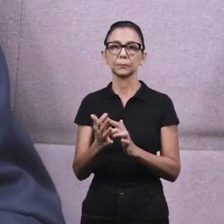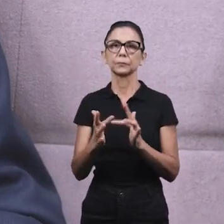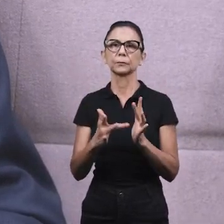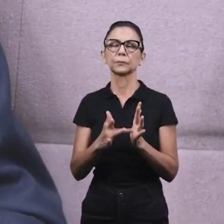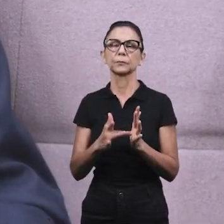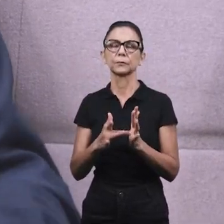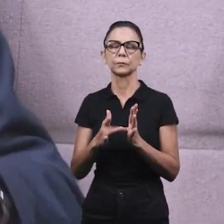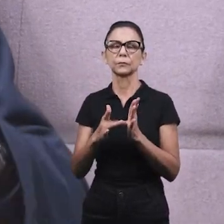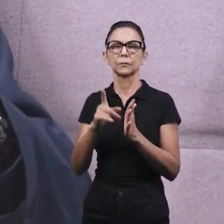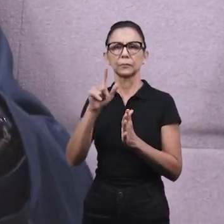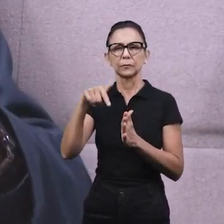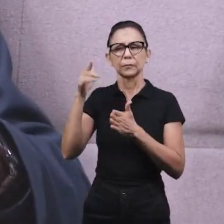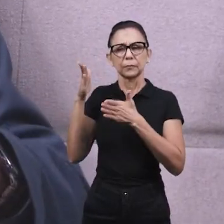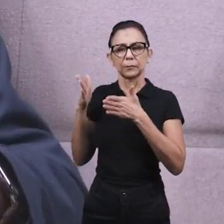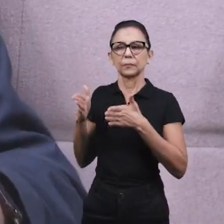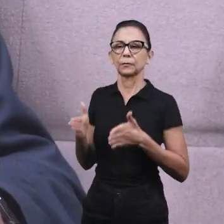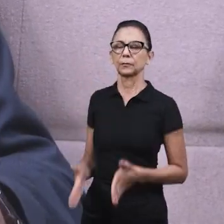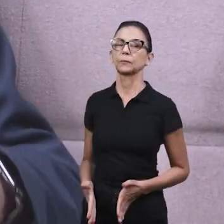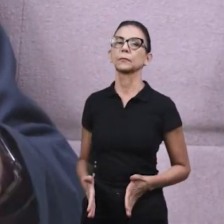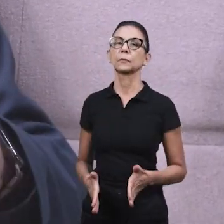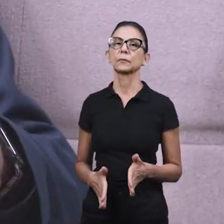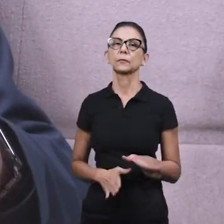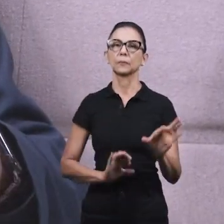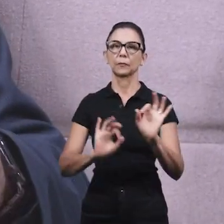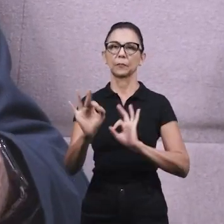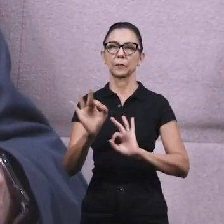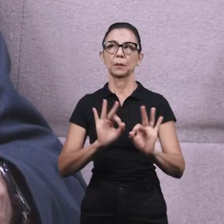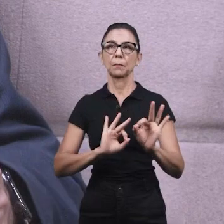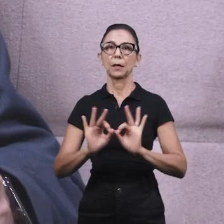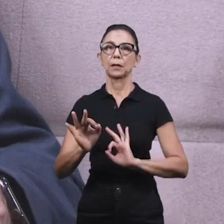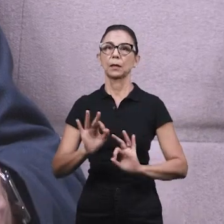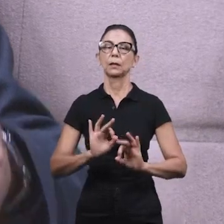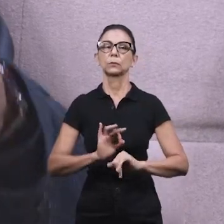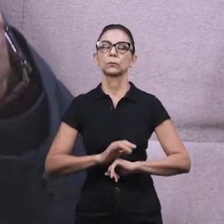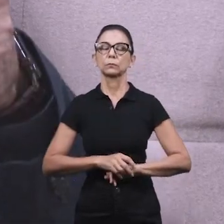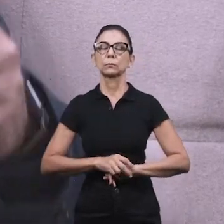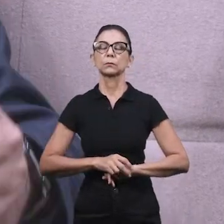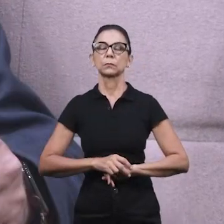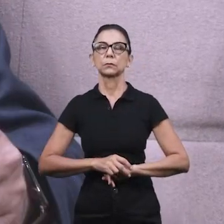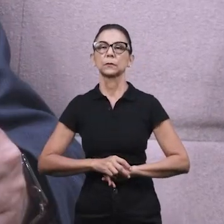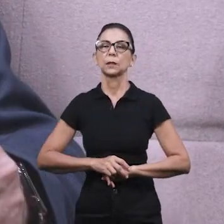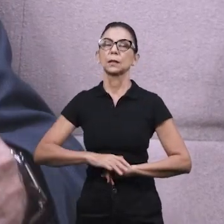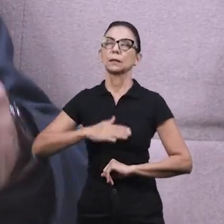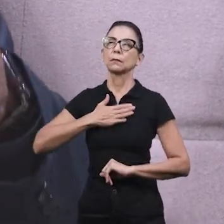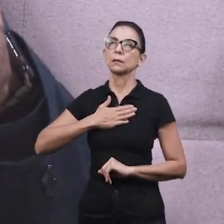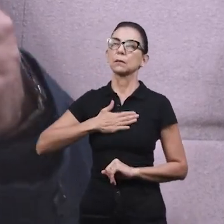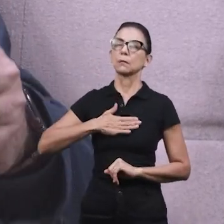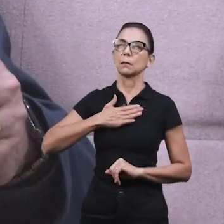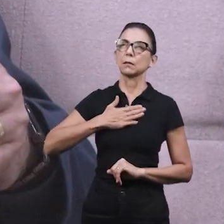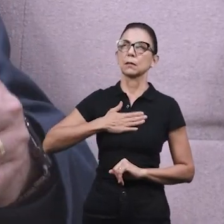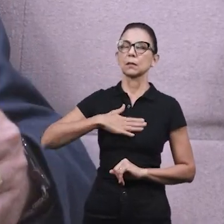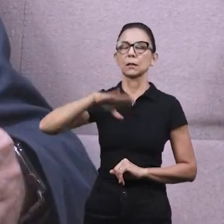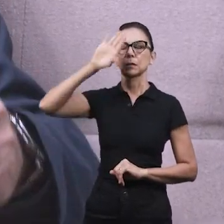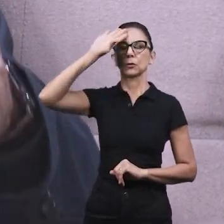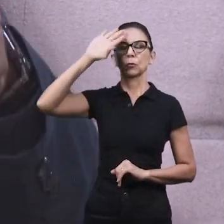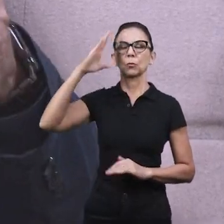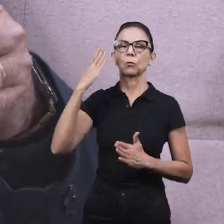e enfrenta as adversidades desta última hora, repousando,